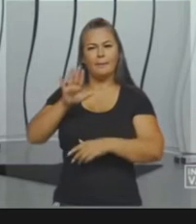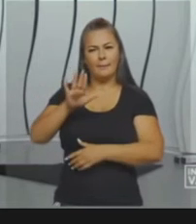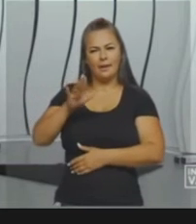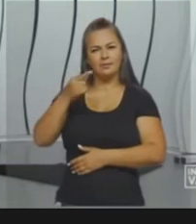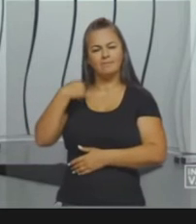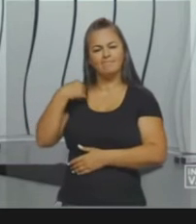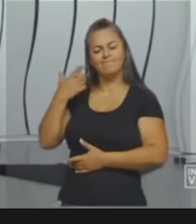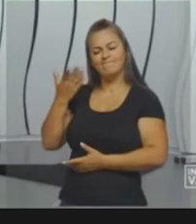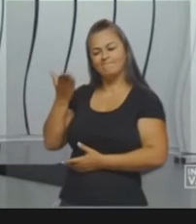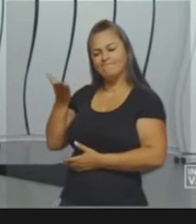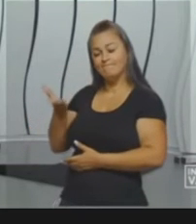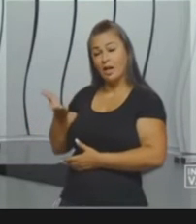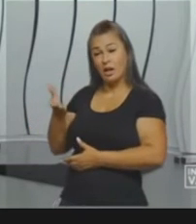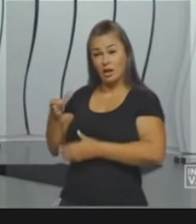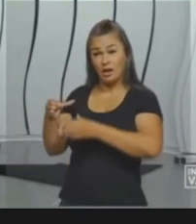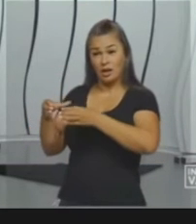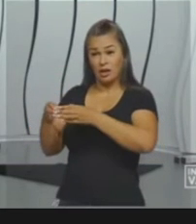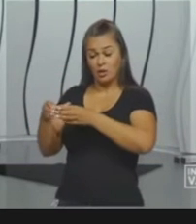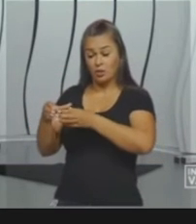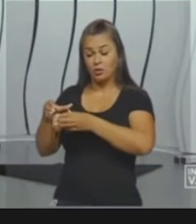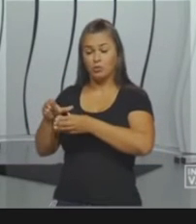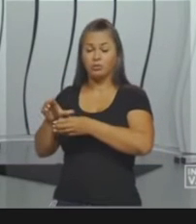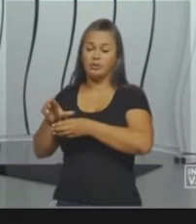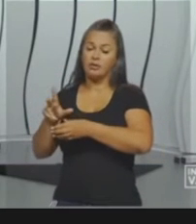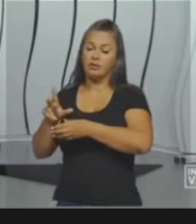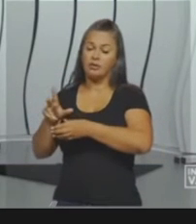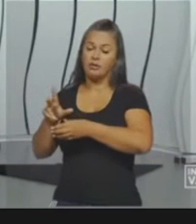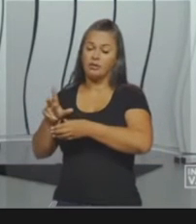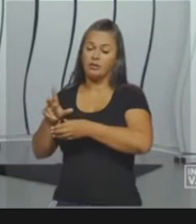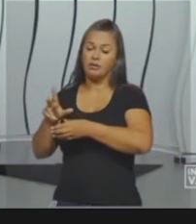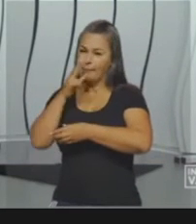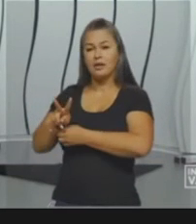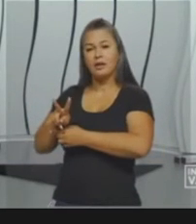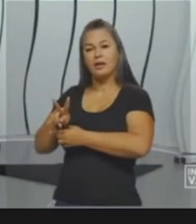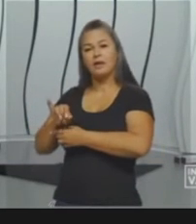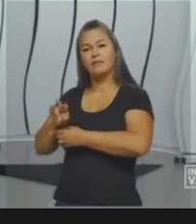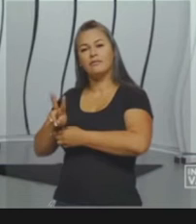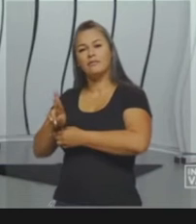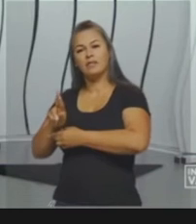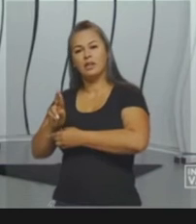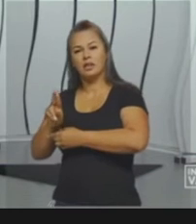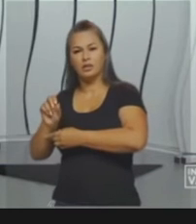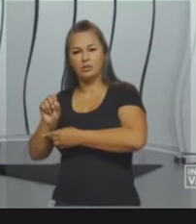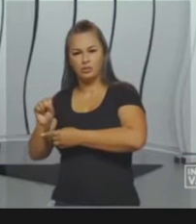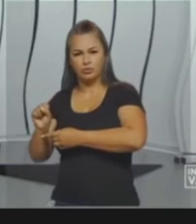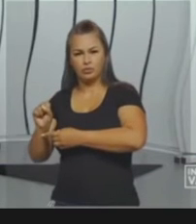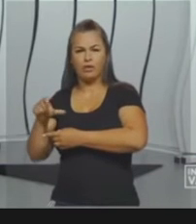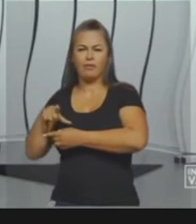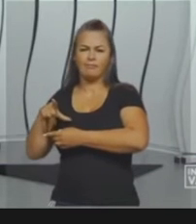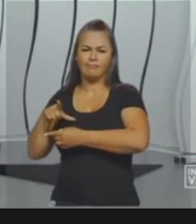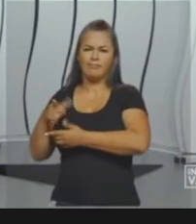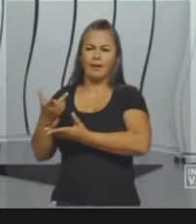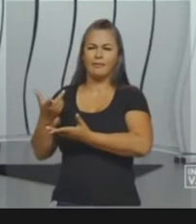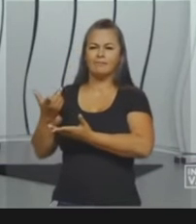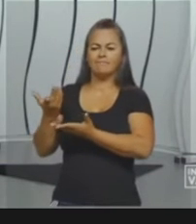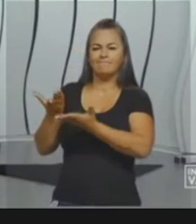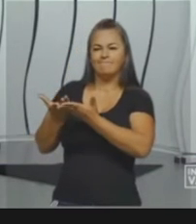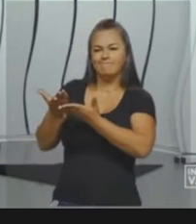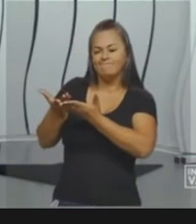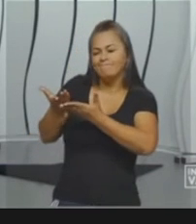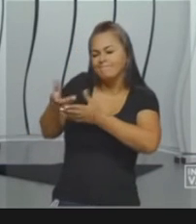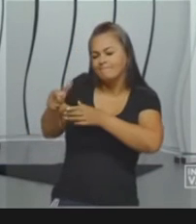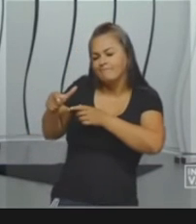uma espécie de partícula. Eu vou tratá-los como partícula e não necessariamente como seres vivos, apesar de que nós estamos aí sofrendo aí